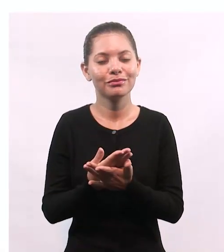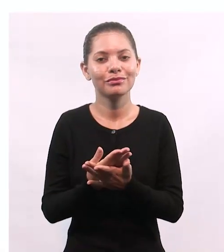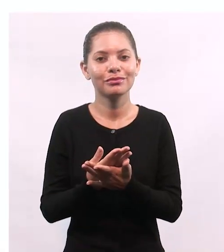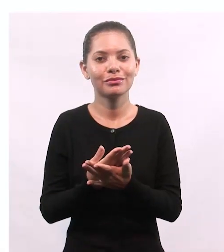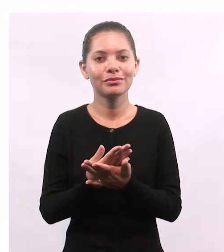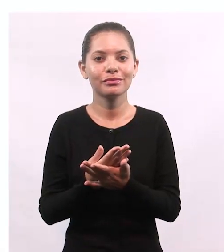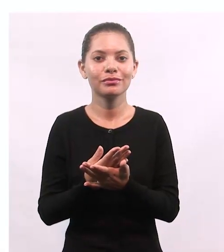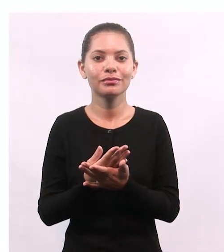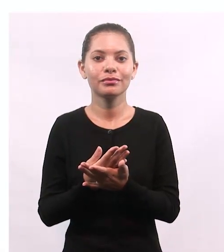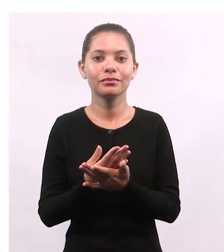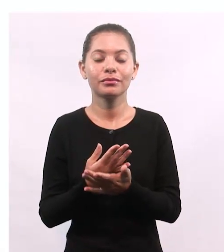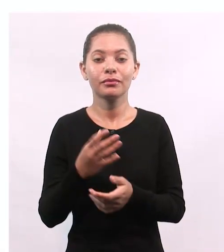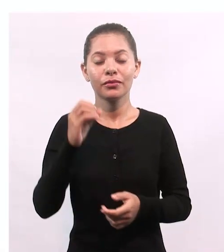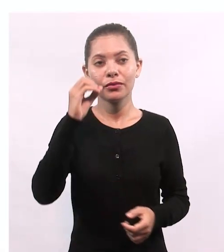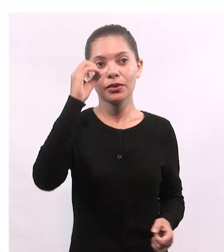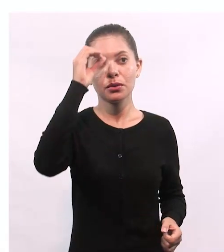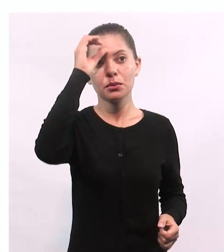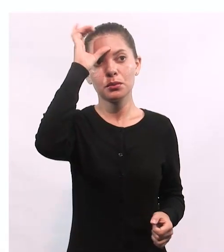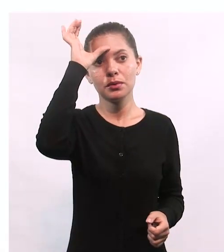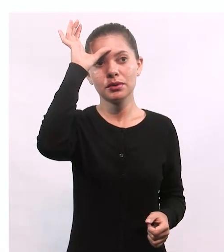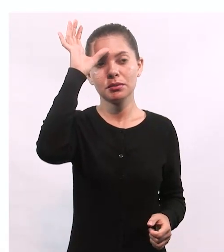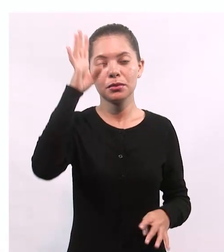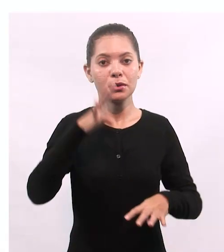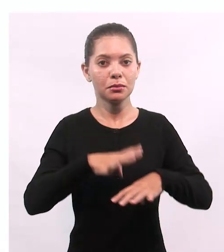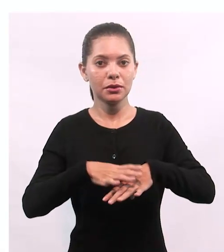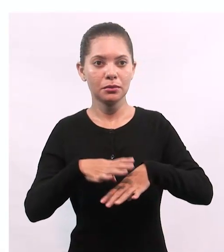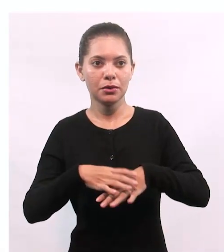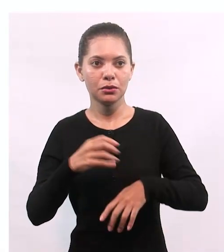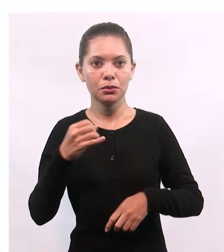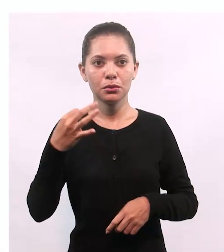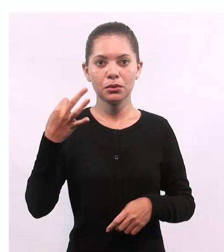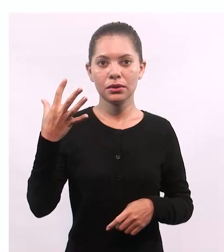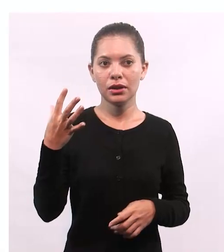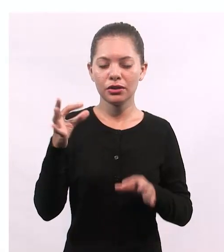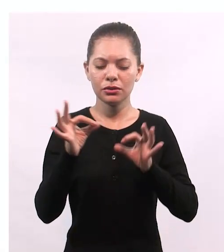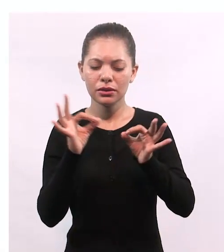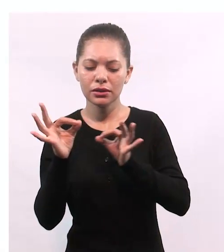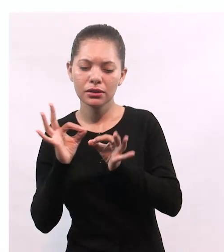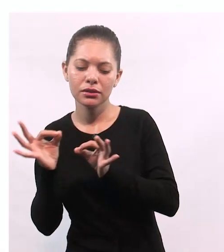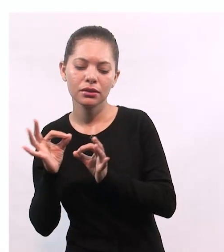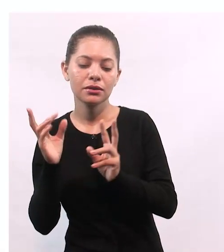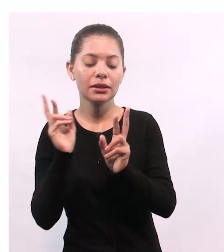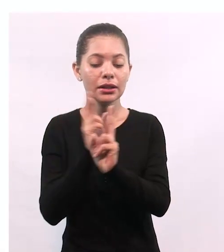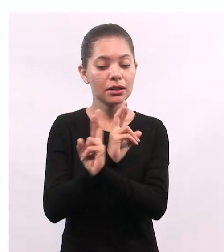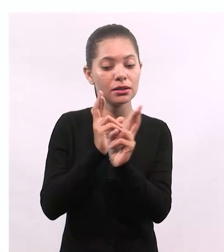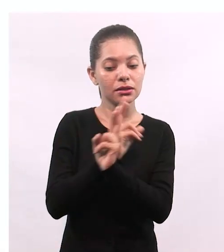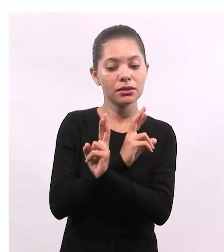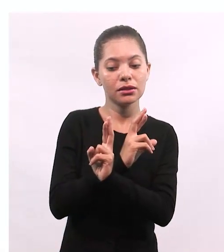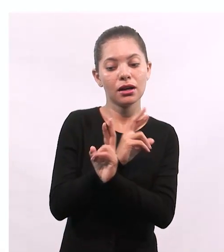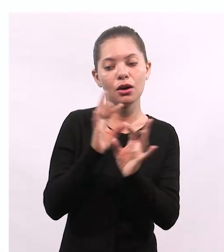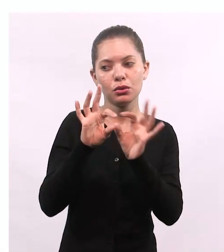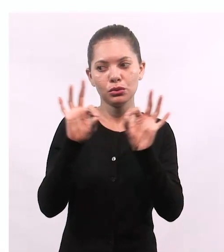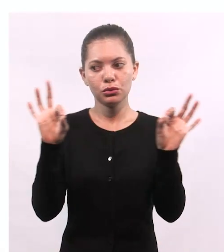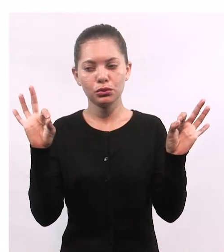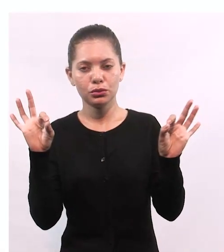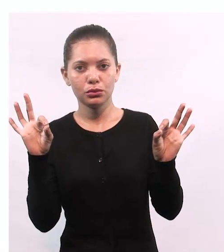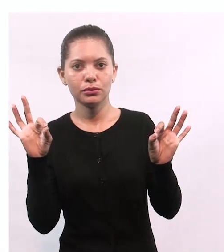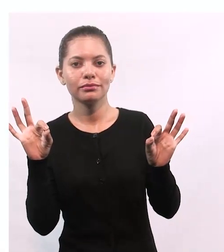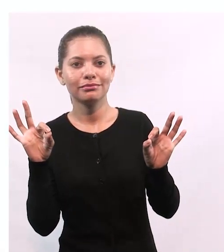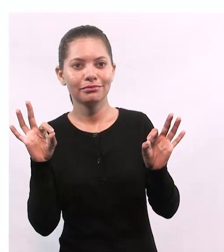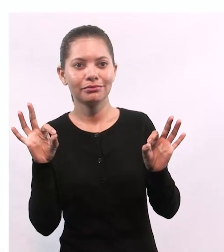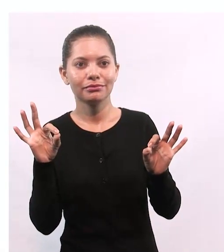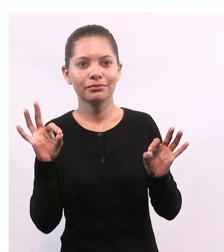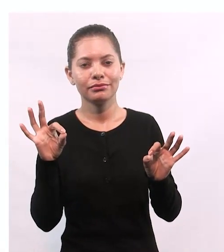geometria. E os conhecimentos matemáticos como contagem, ordenações, relações entre quantidades,